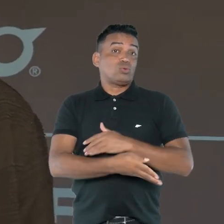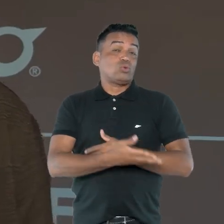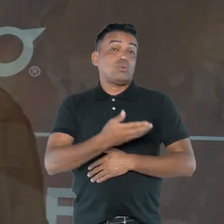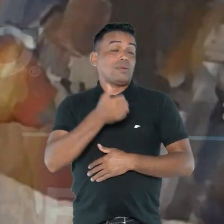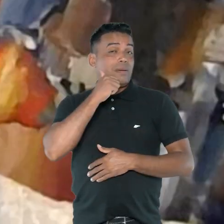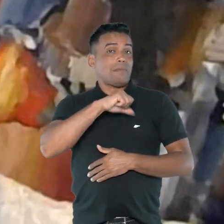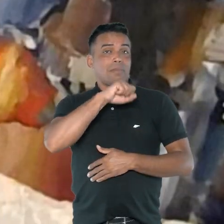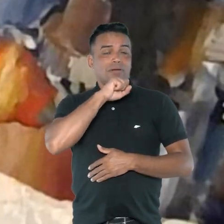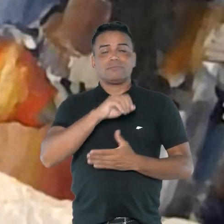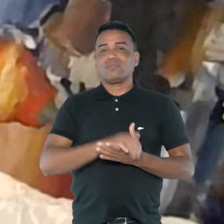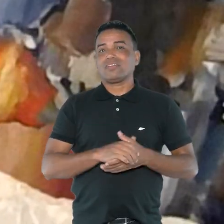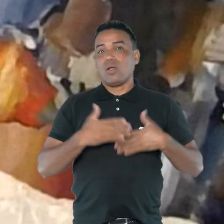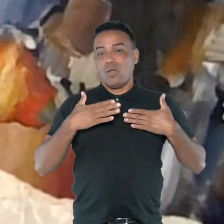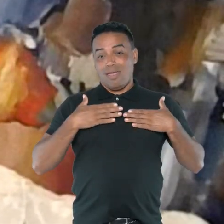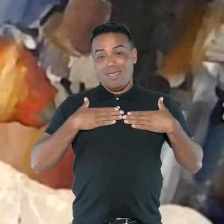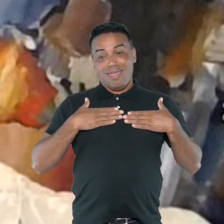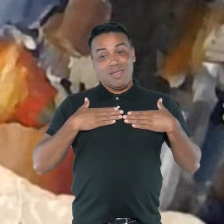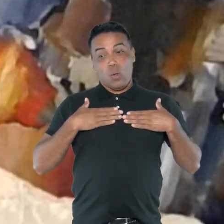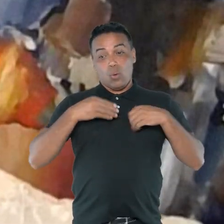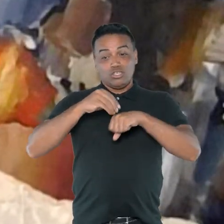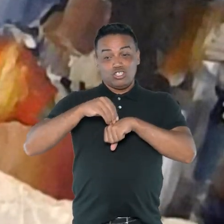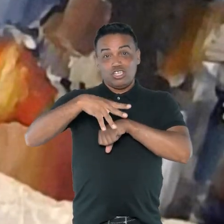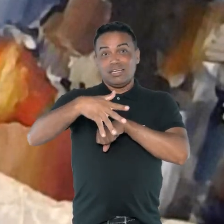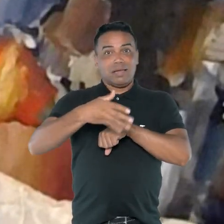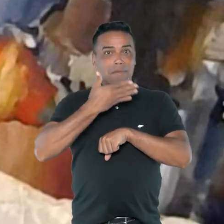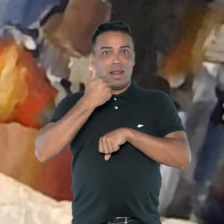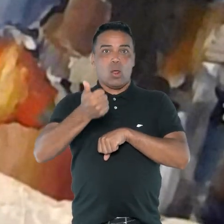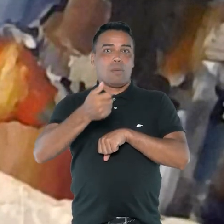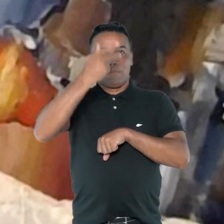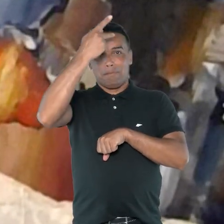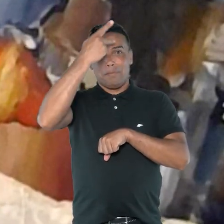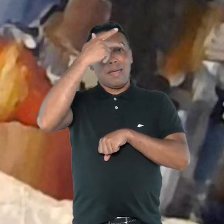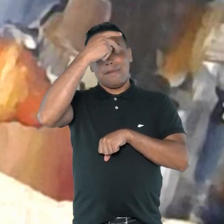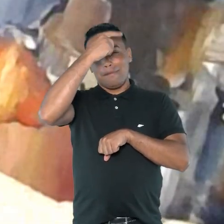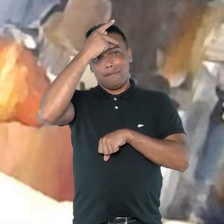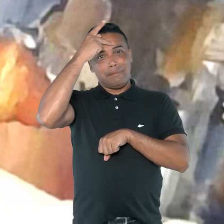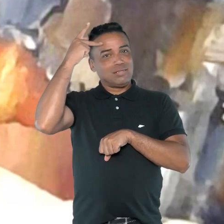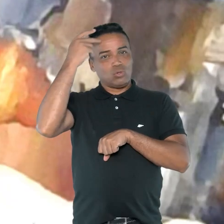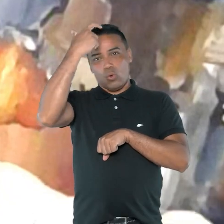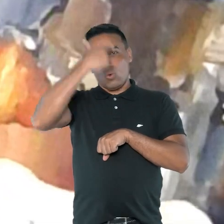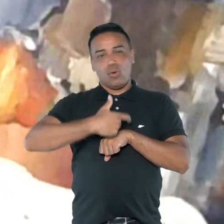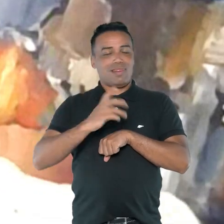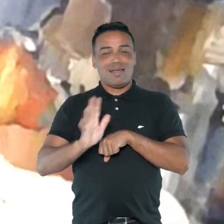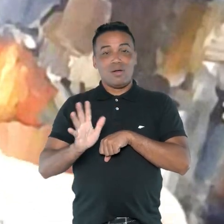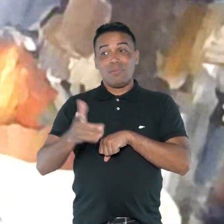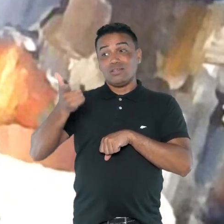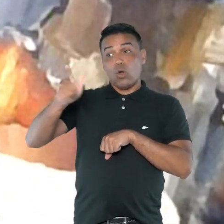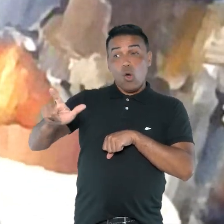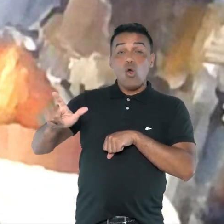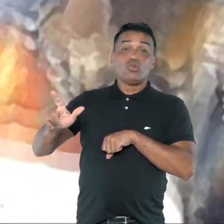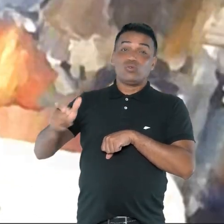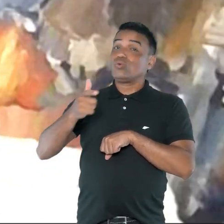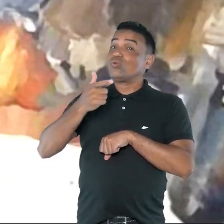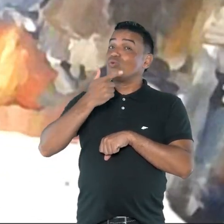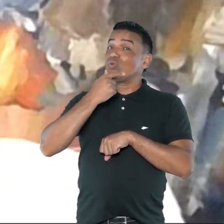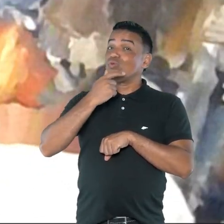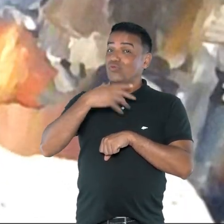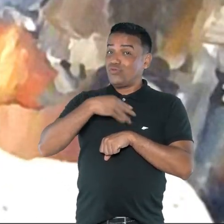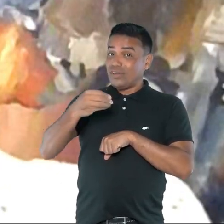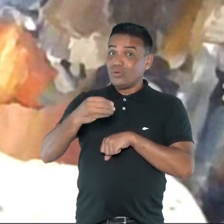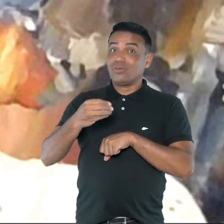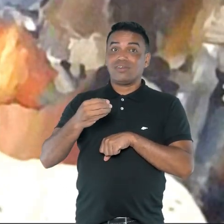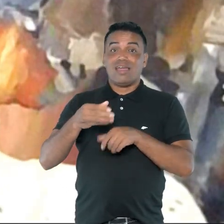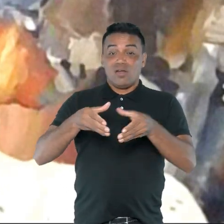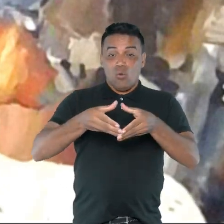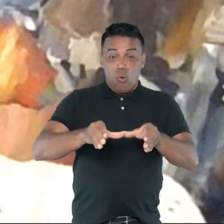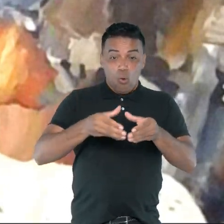Bom, como mãe, eu não sou a melhor pessoa para dar essa dica, mas, assim, para um outro filho que quer sobreviver